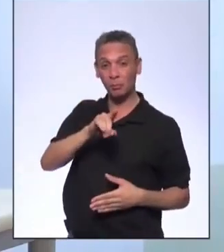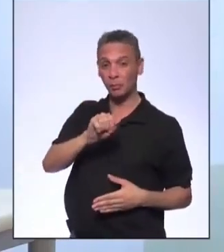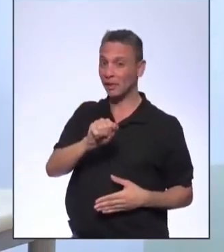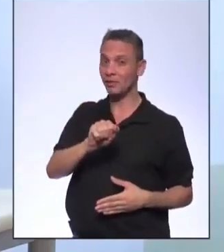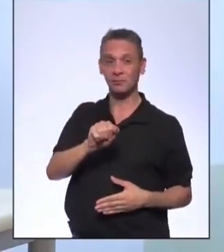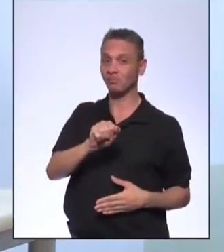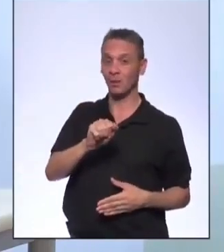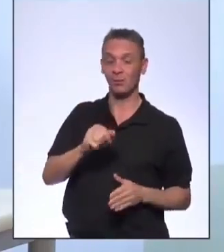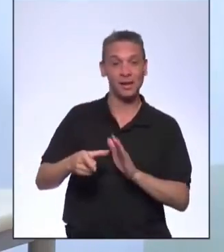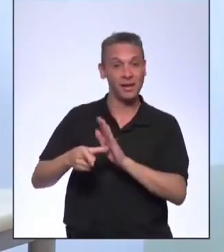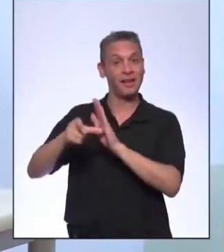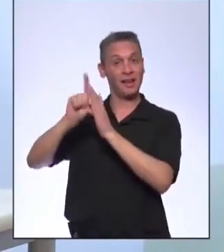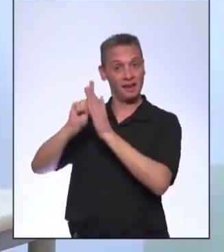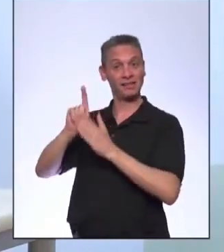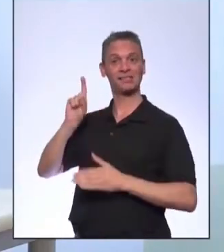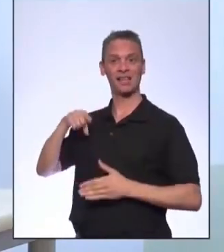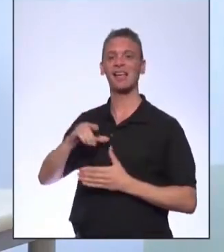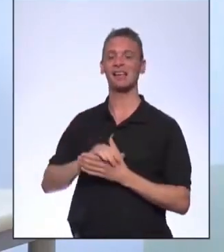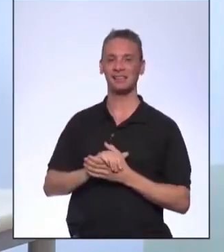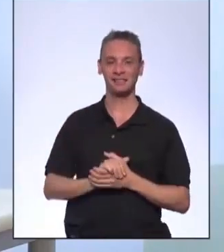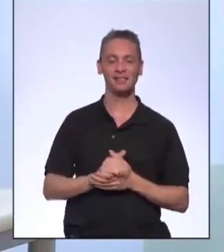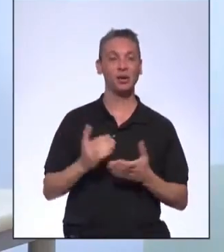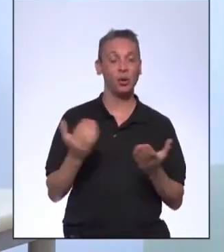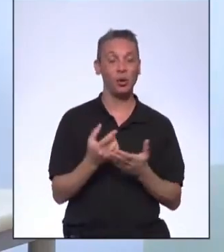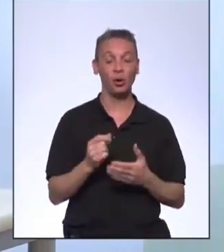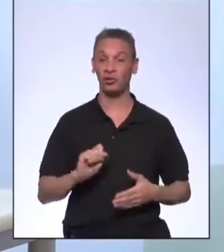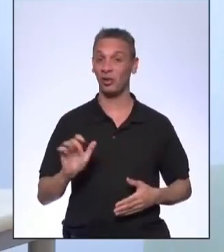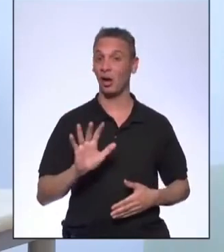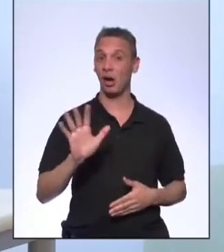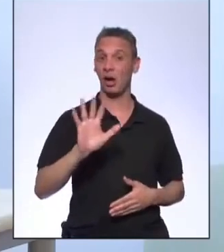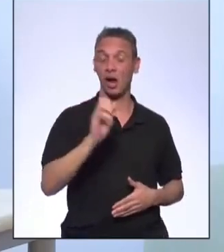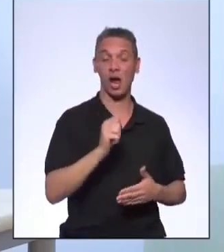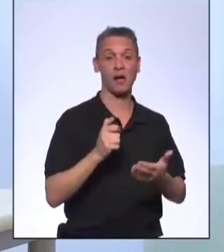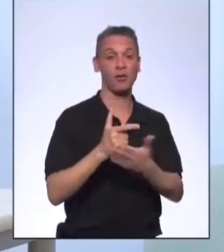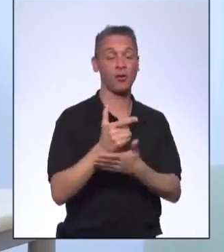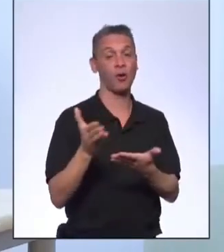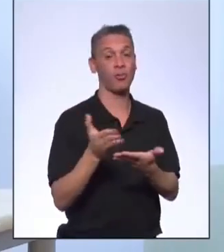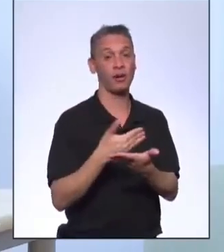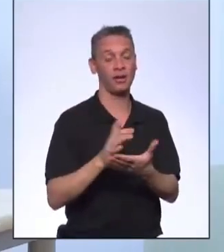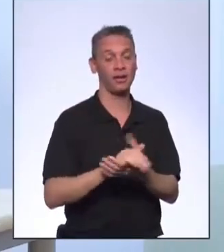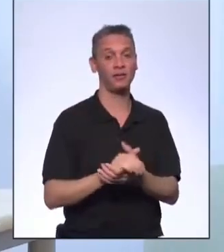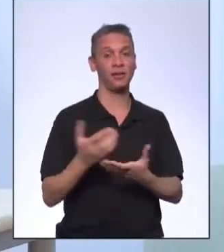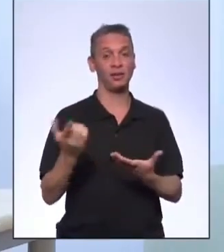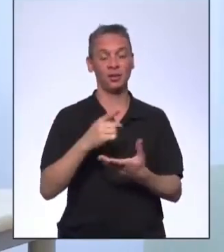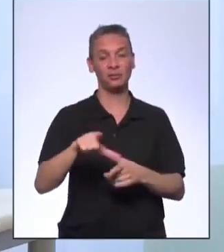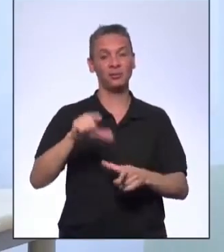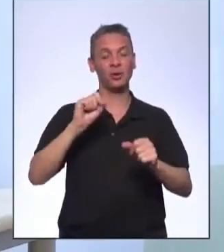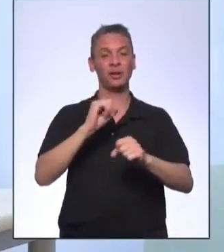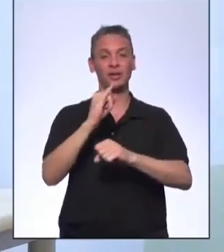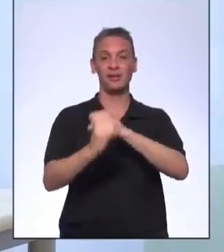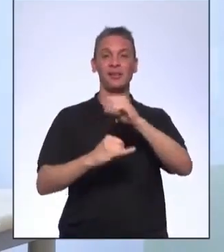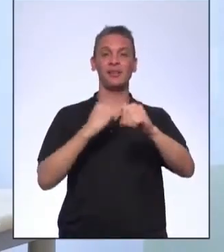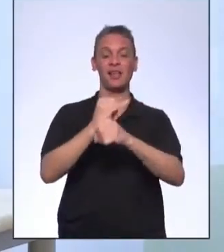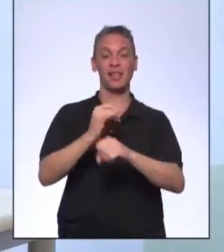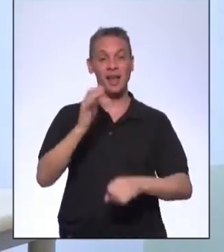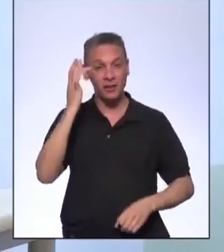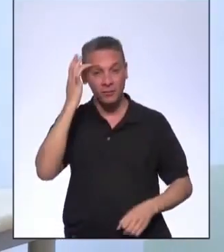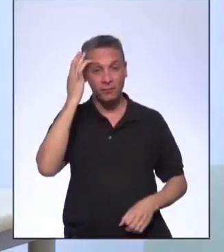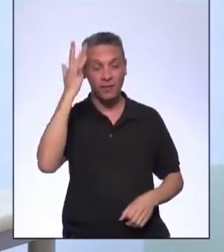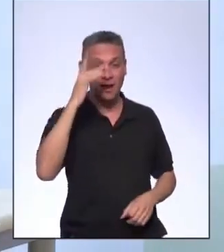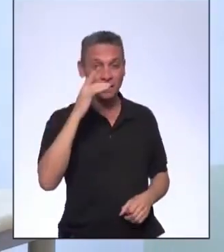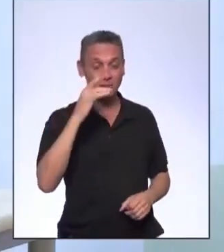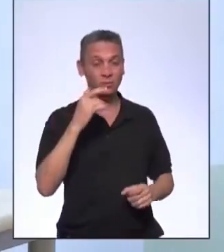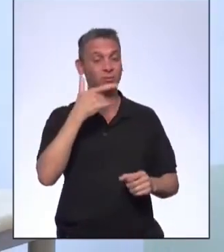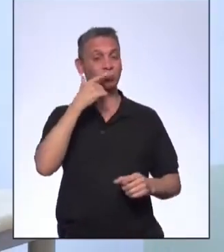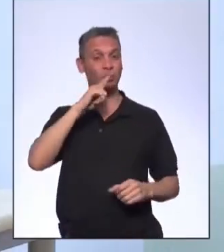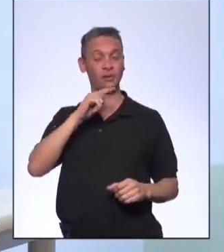como antigamente, porque eles hoje são muito caros. A gente acaba optando, às vezes, pela internet, por outros lugares que são de melhor acesso,